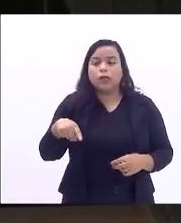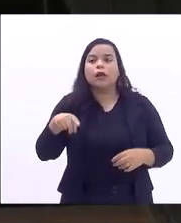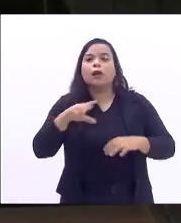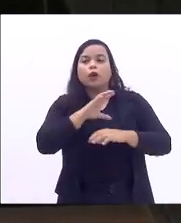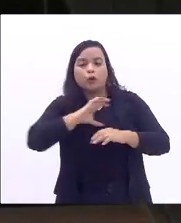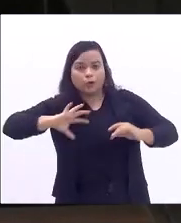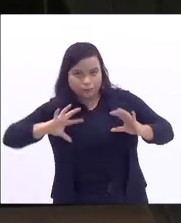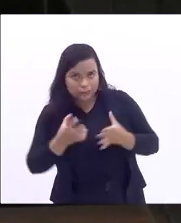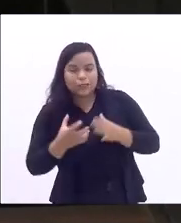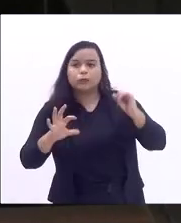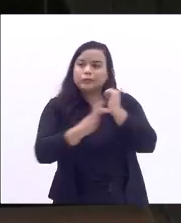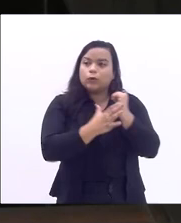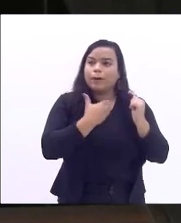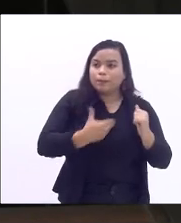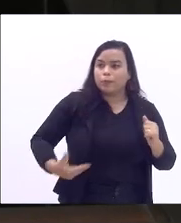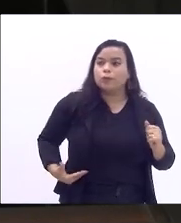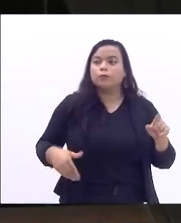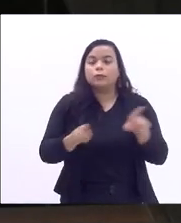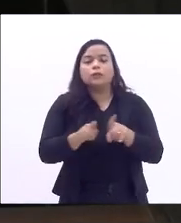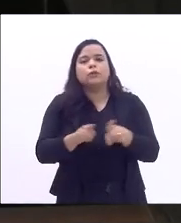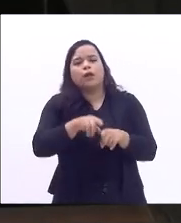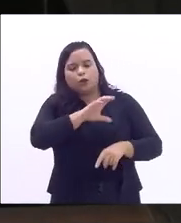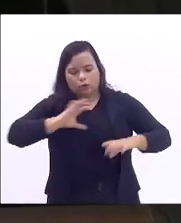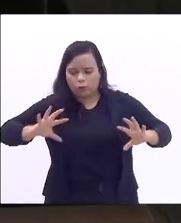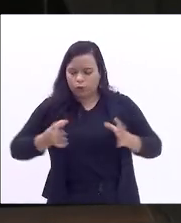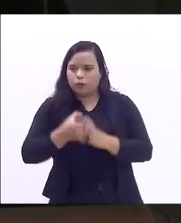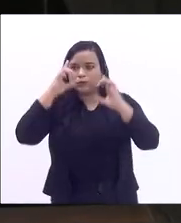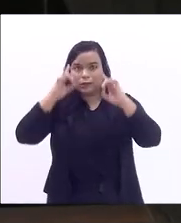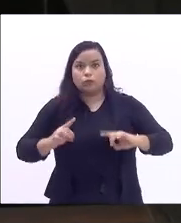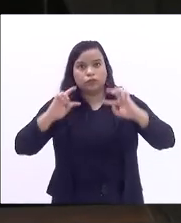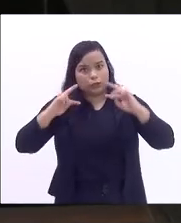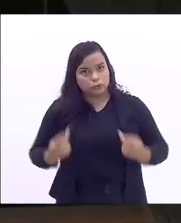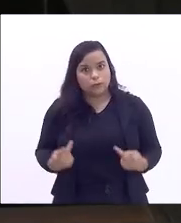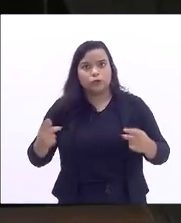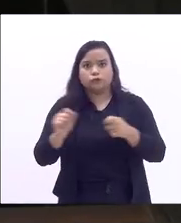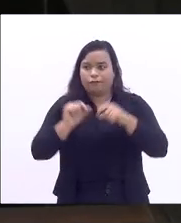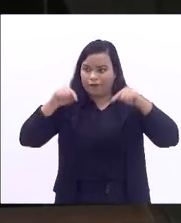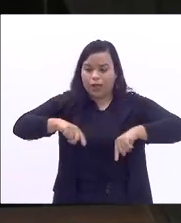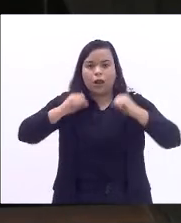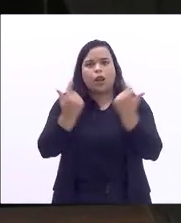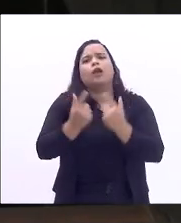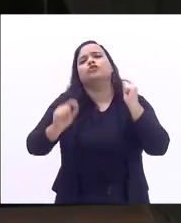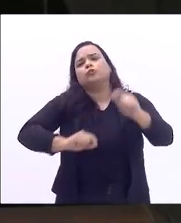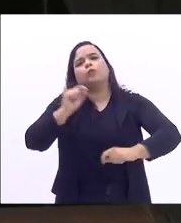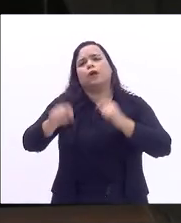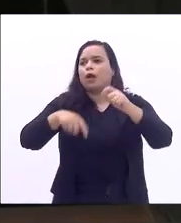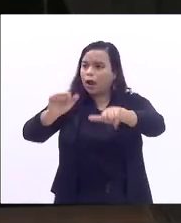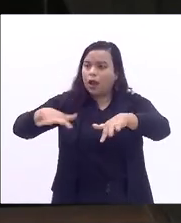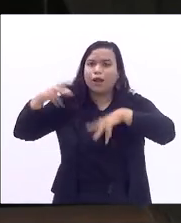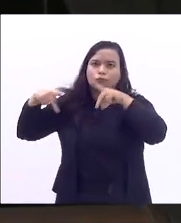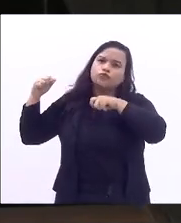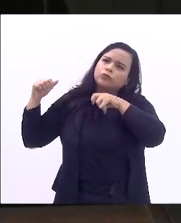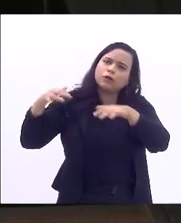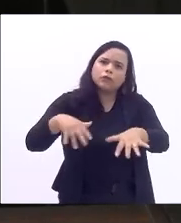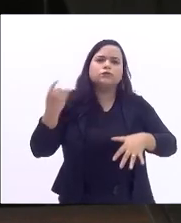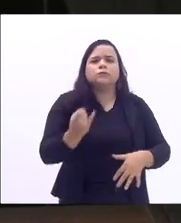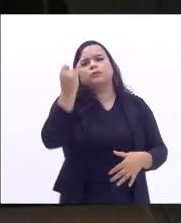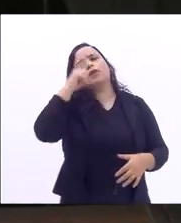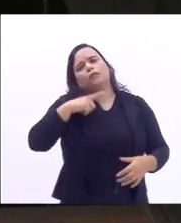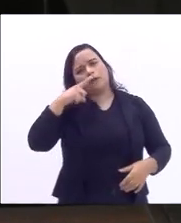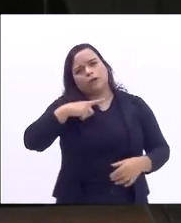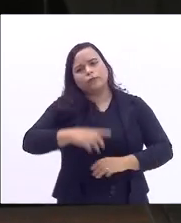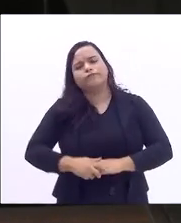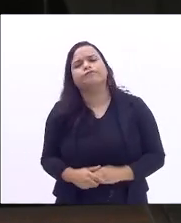segurança pública e também que a comissão de direitos humanos que realizou aqui nessa casa uma audiência pública muito